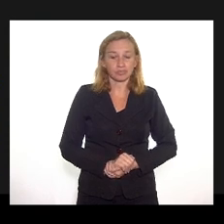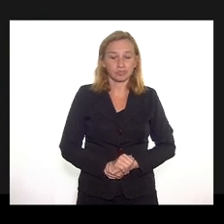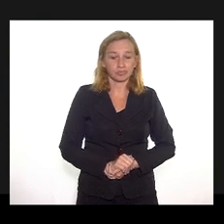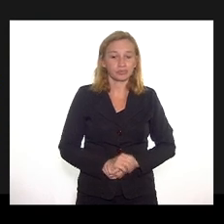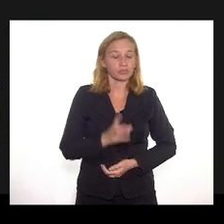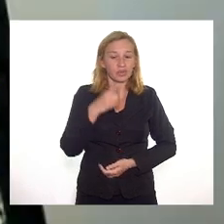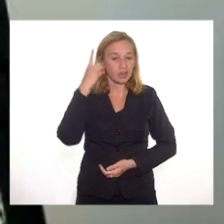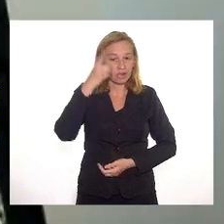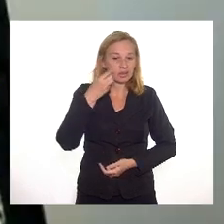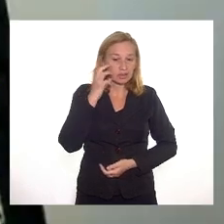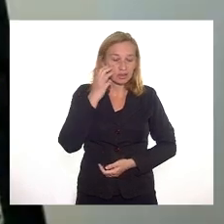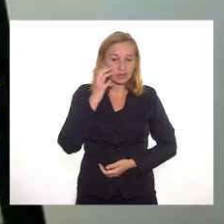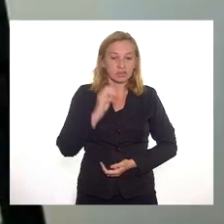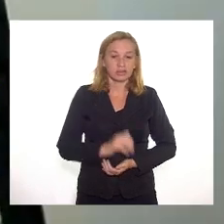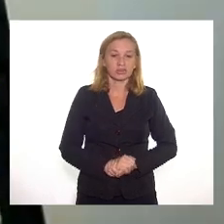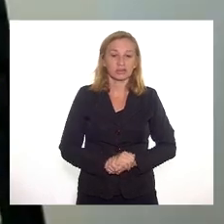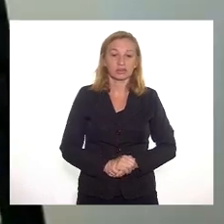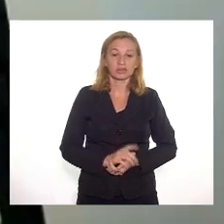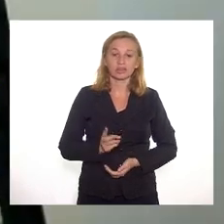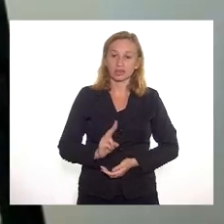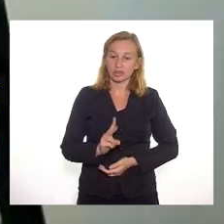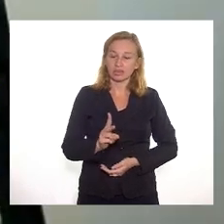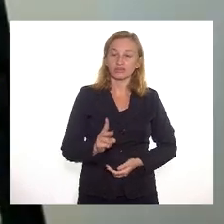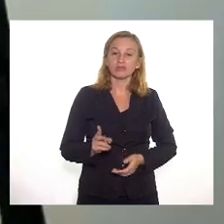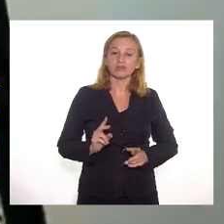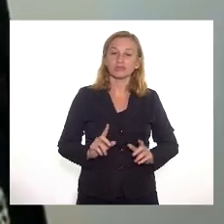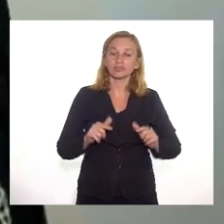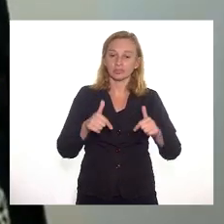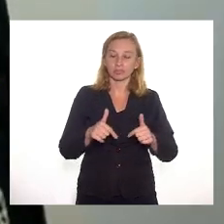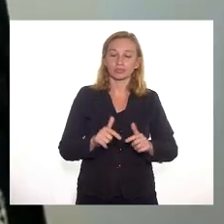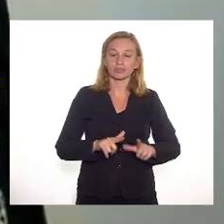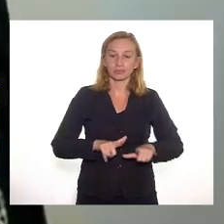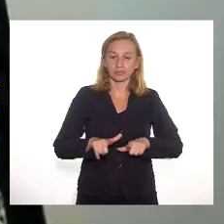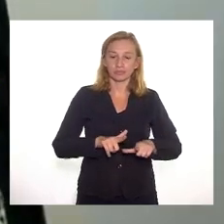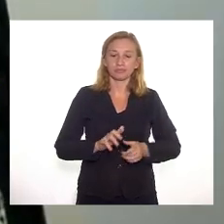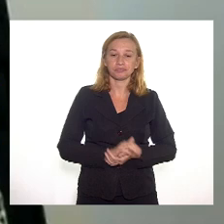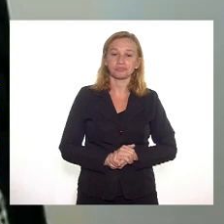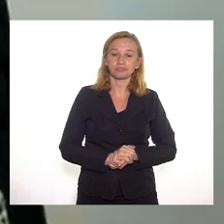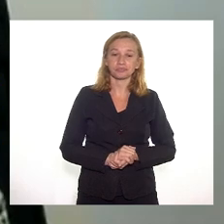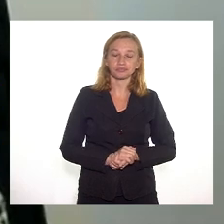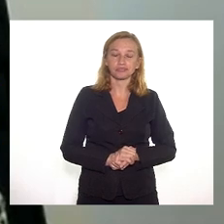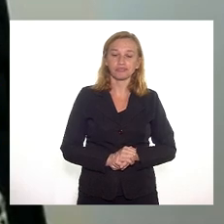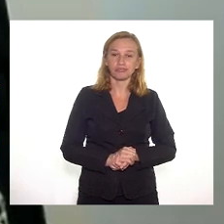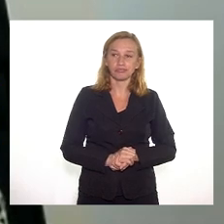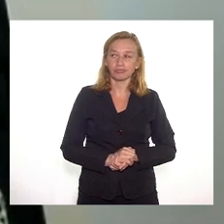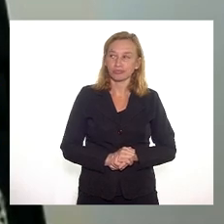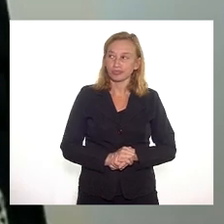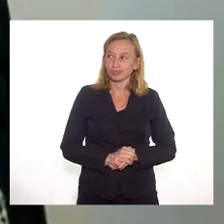Deputado Valdec Carneiro, sempre muito atuante e aí com bastante